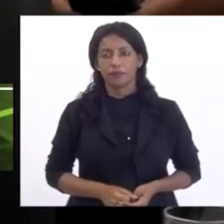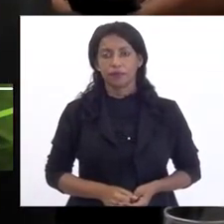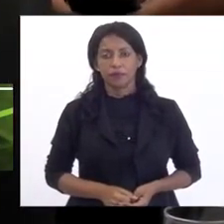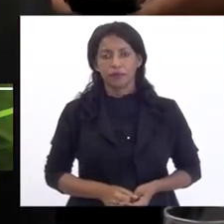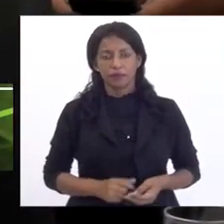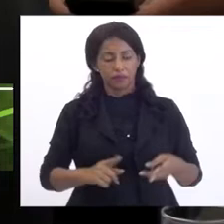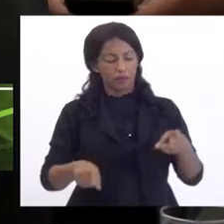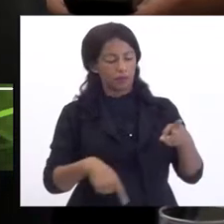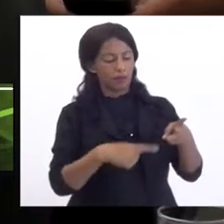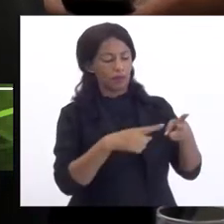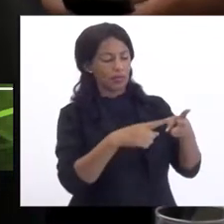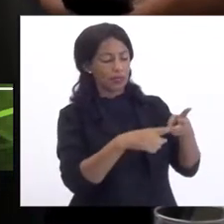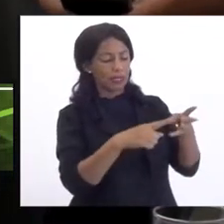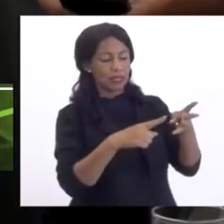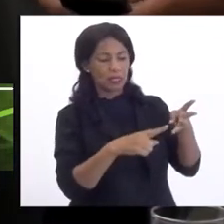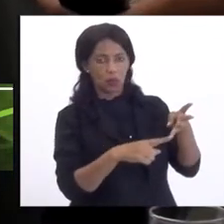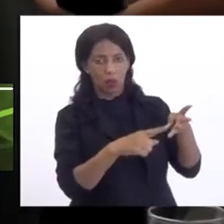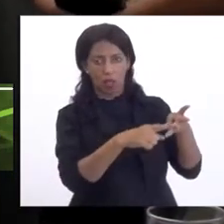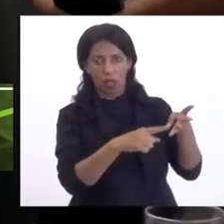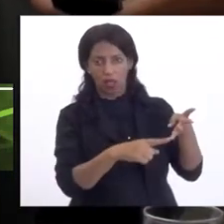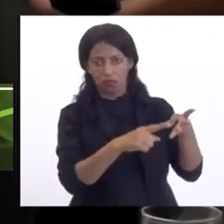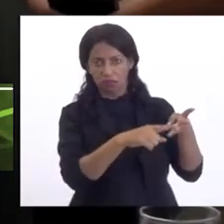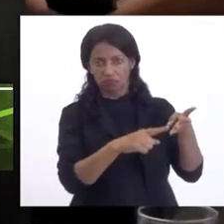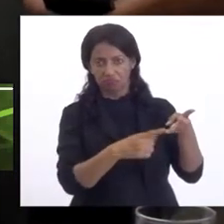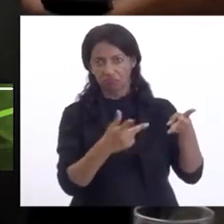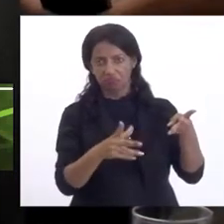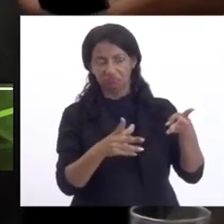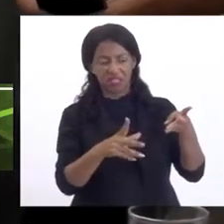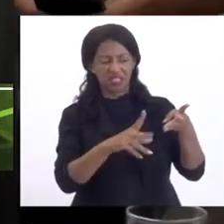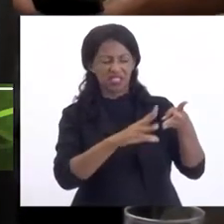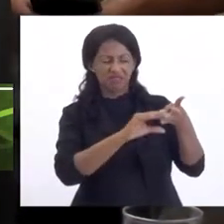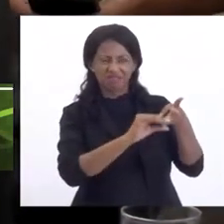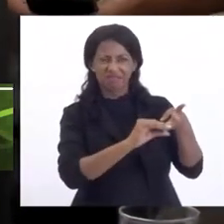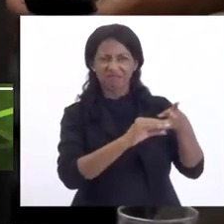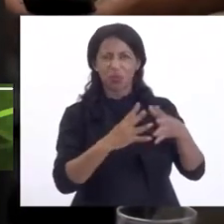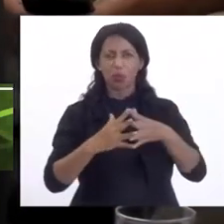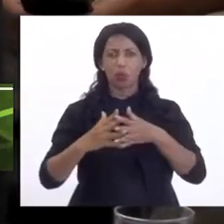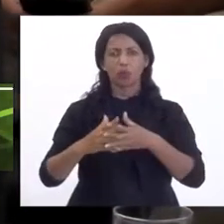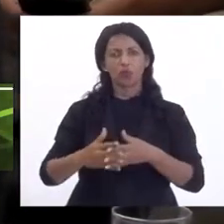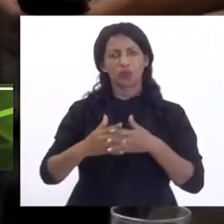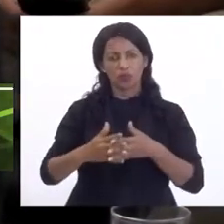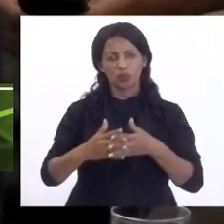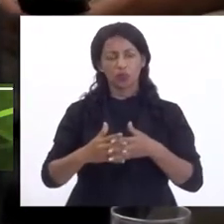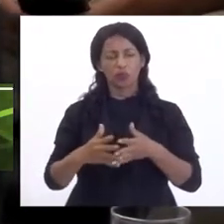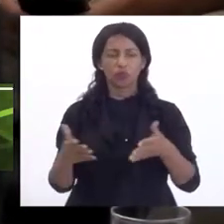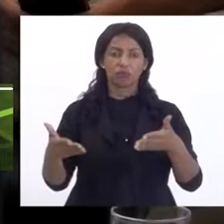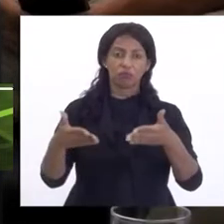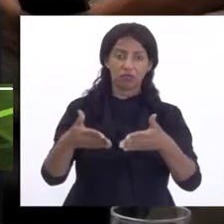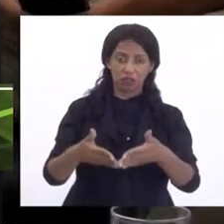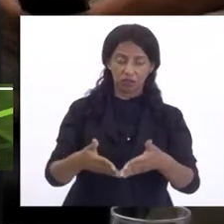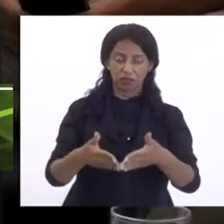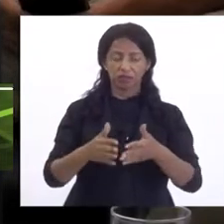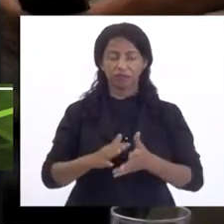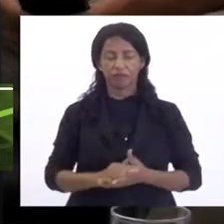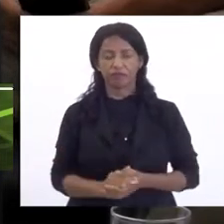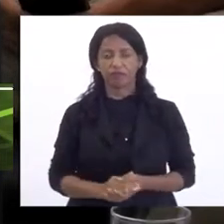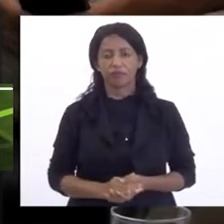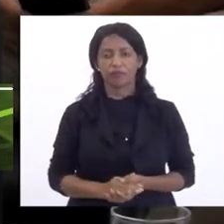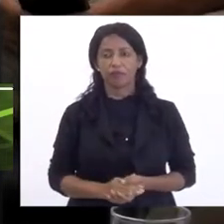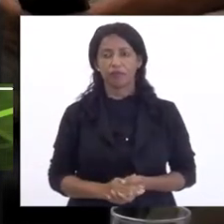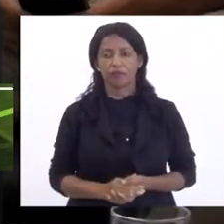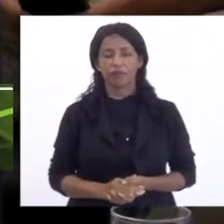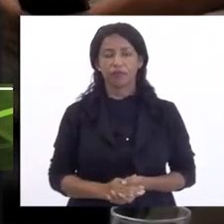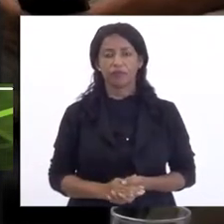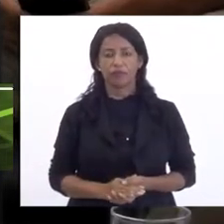Os itens 3 e 4, praticamente, eles se confundem, haja vista que